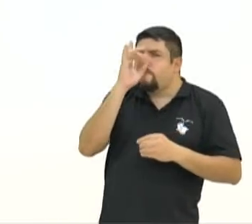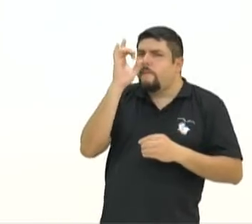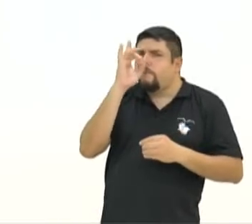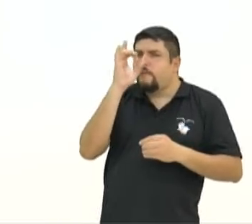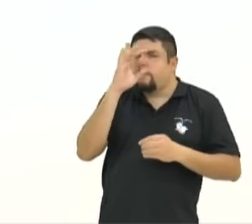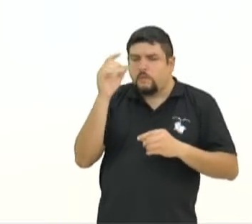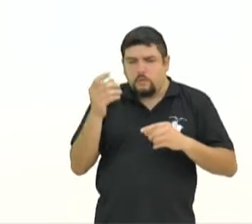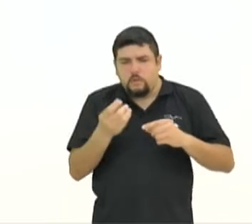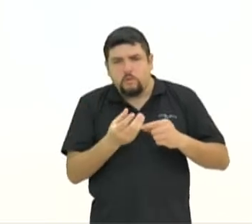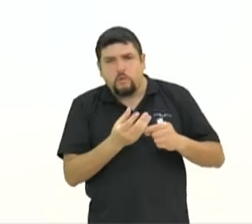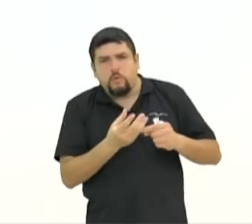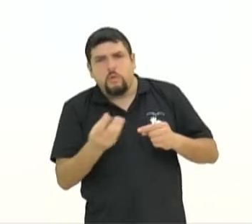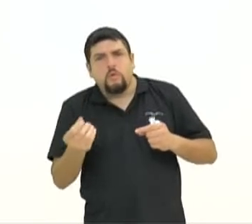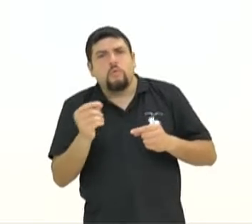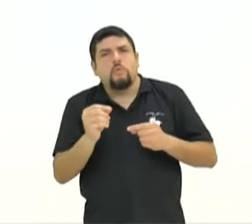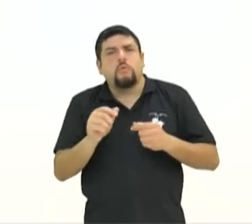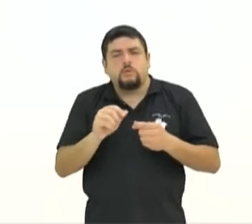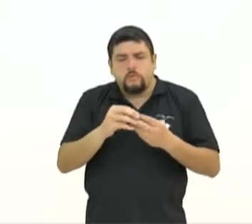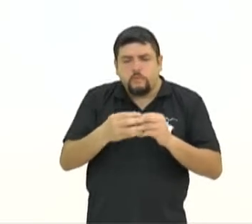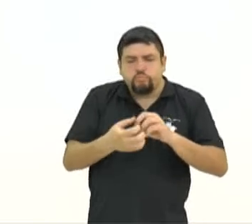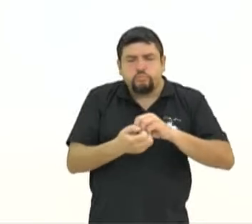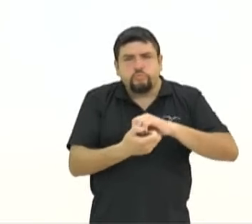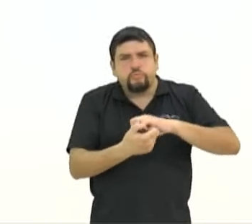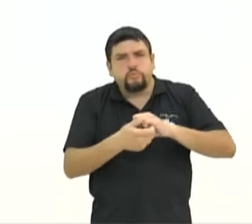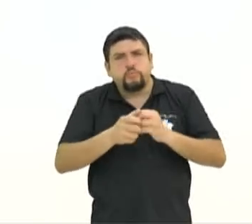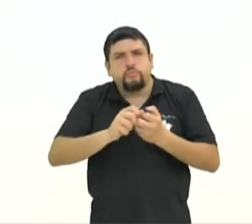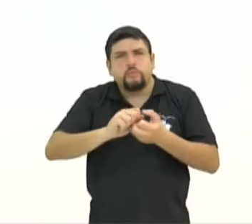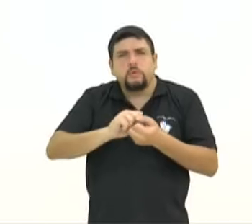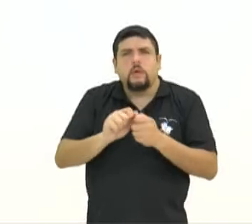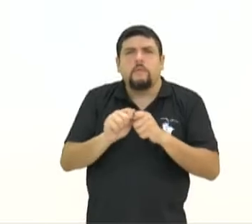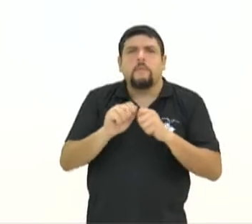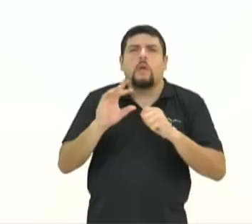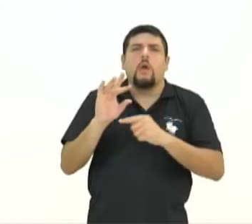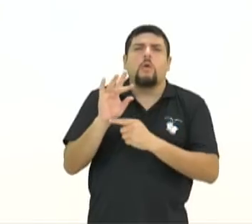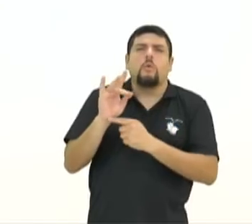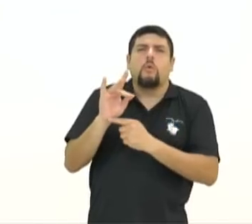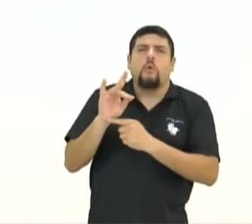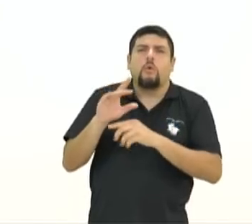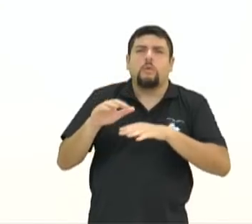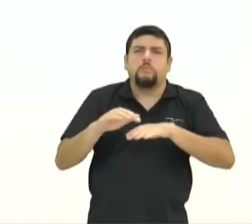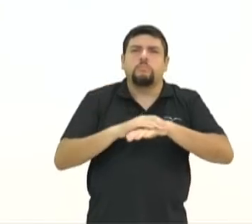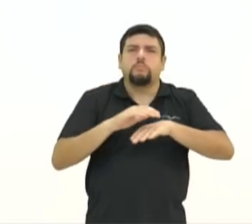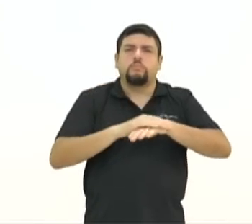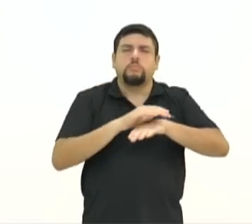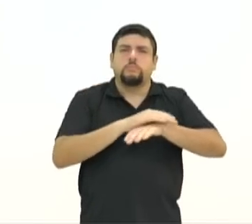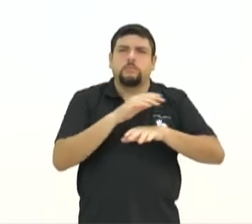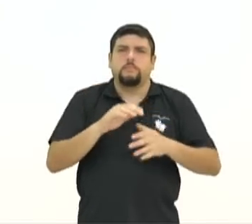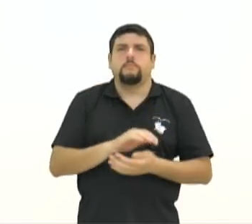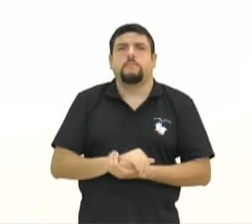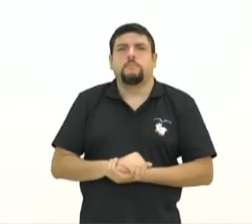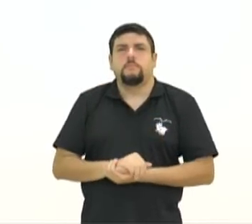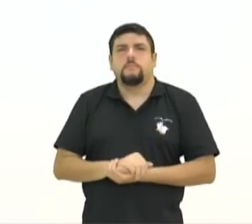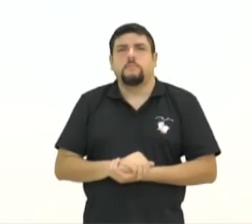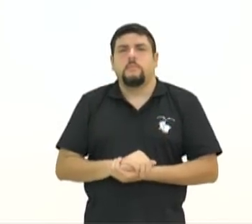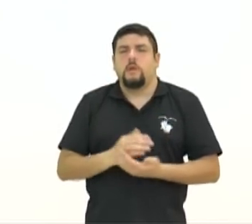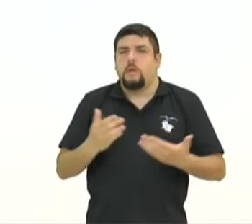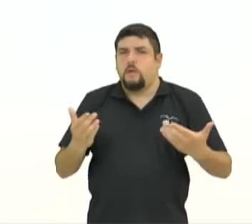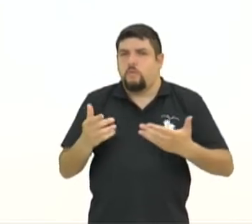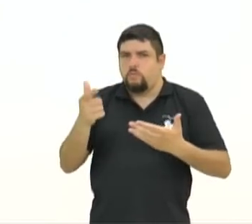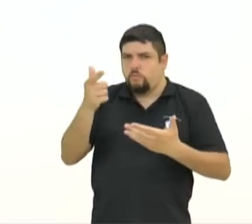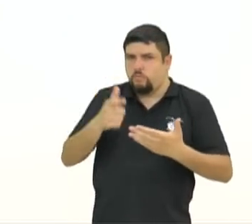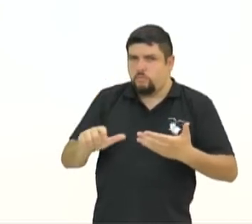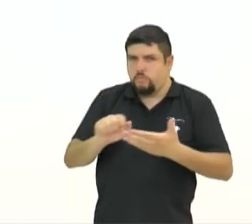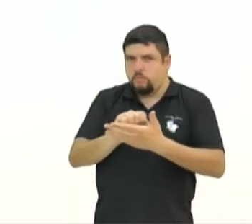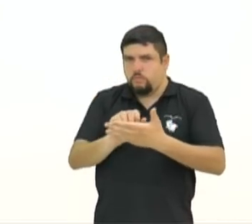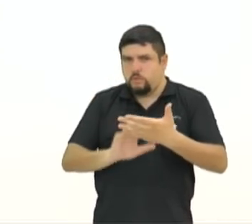se extraía a cola, né, para fazer o ofício de sapateiro. Tudo bem? Então a gente vai para uma outra atividade agora,